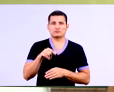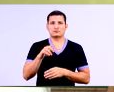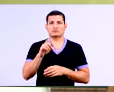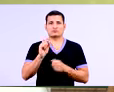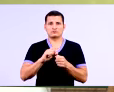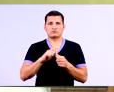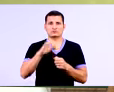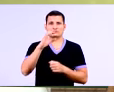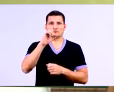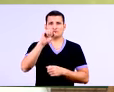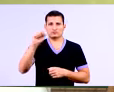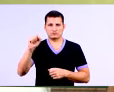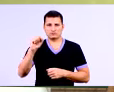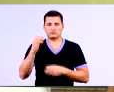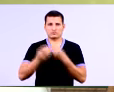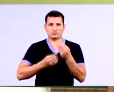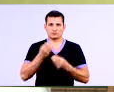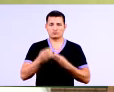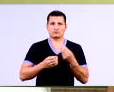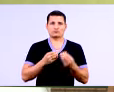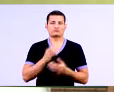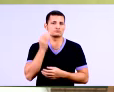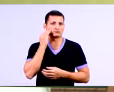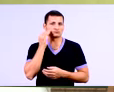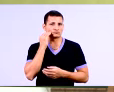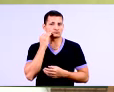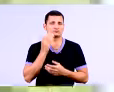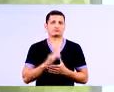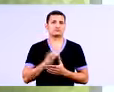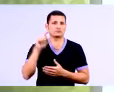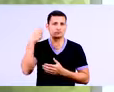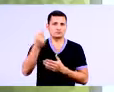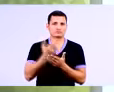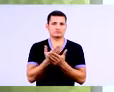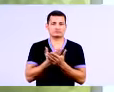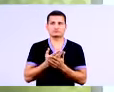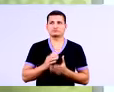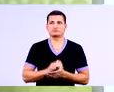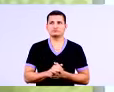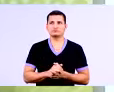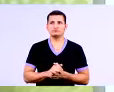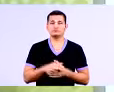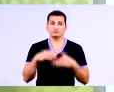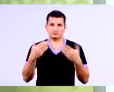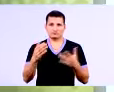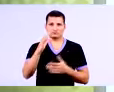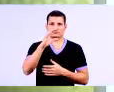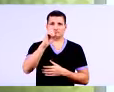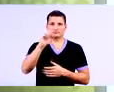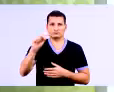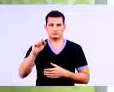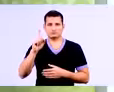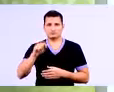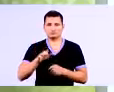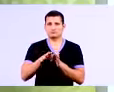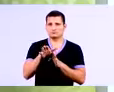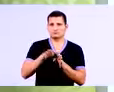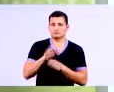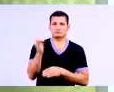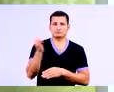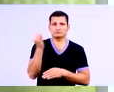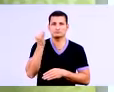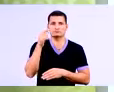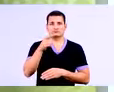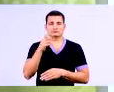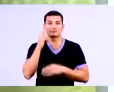que é uma folha de estilo que a gente vai estar vendo nas próximas aulas. Isso. Então, a estilização ela é uma recomendação importante que você